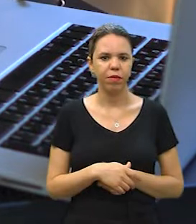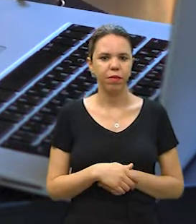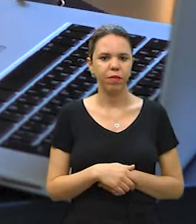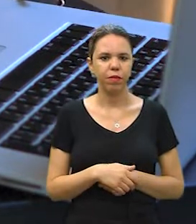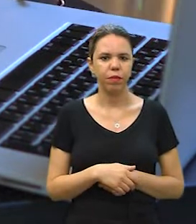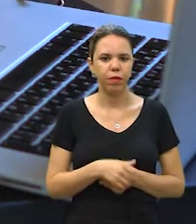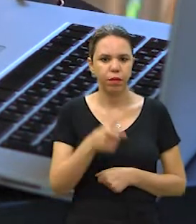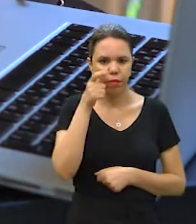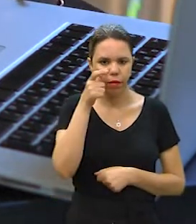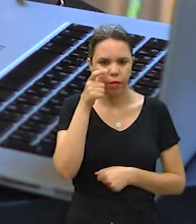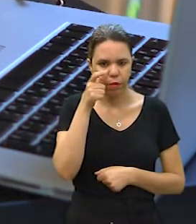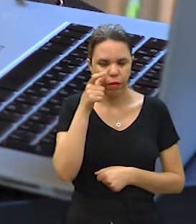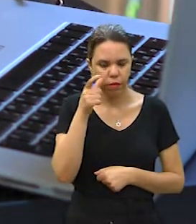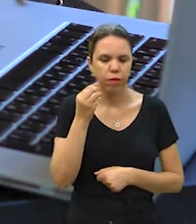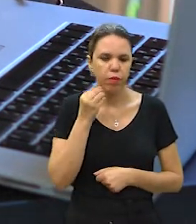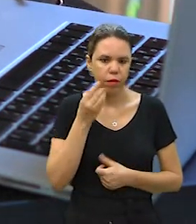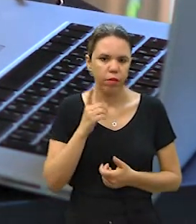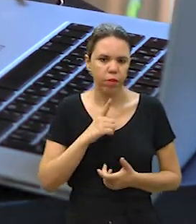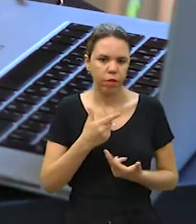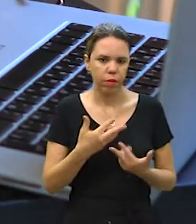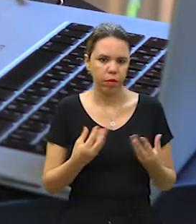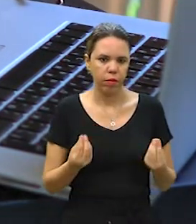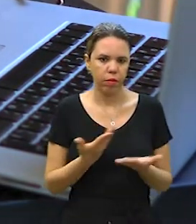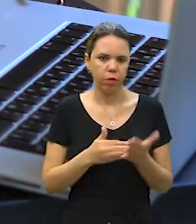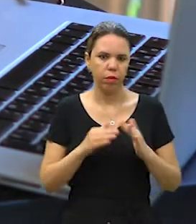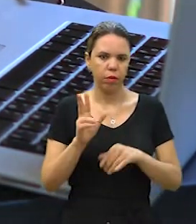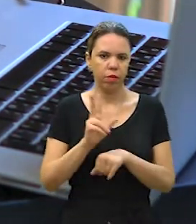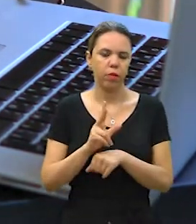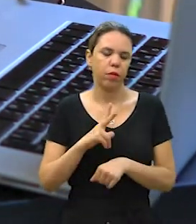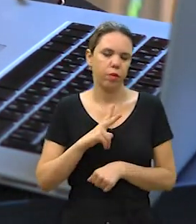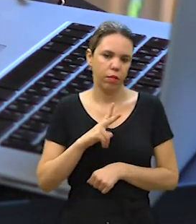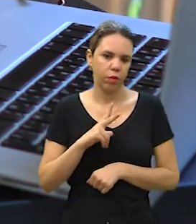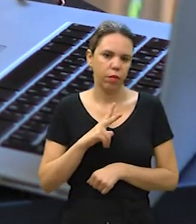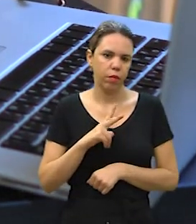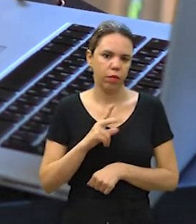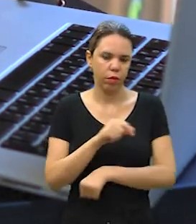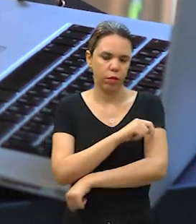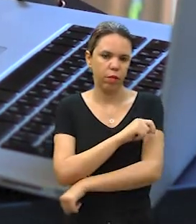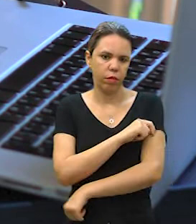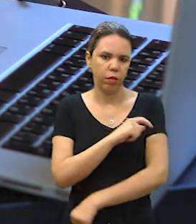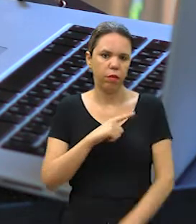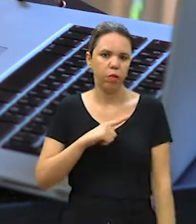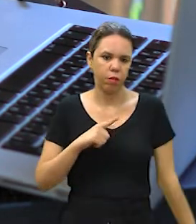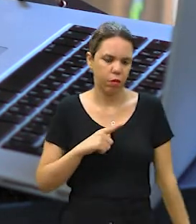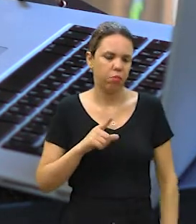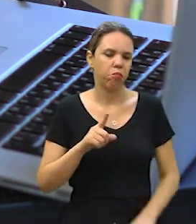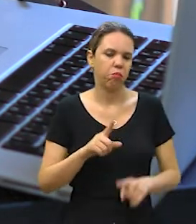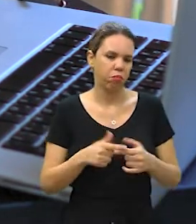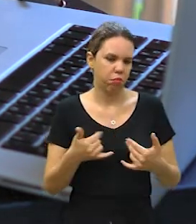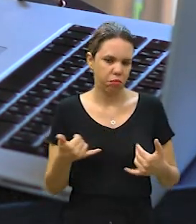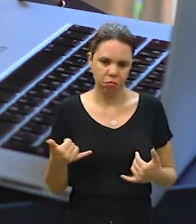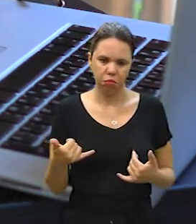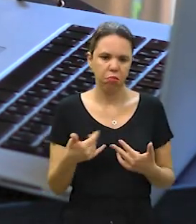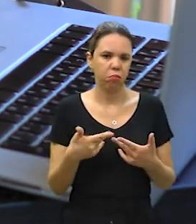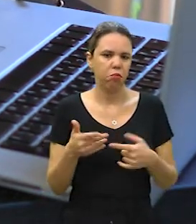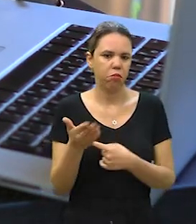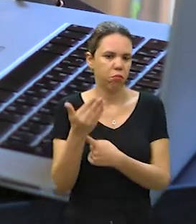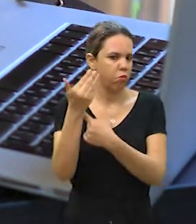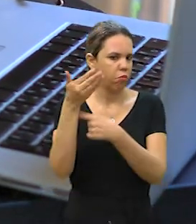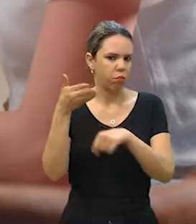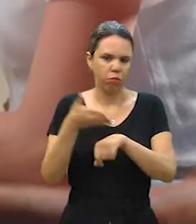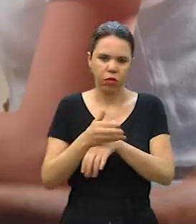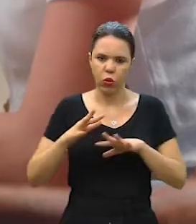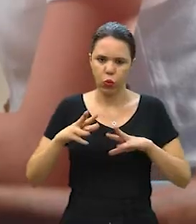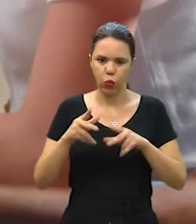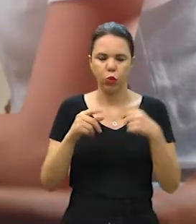eu tive a oportunidade de assistir de várias escolas particulares. Os alunos têm equipamentos, eles têm